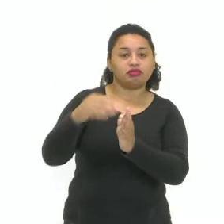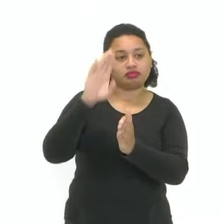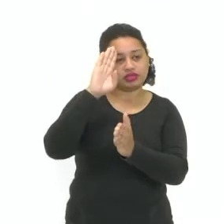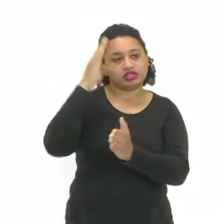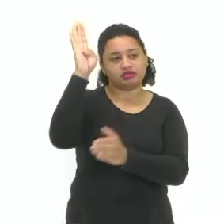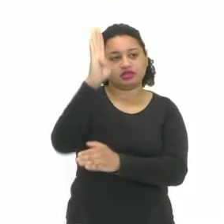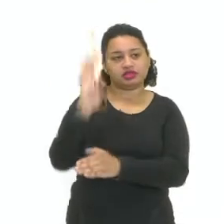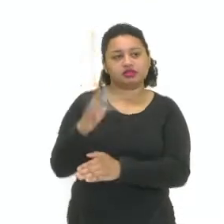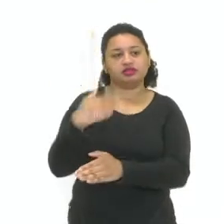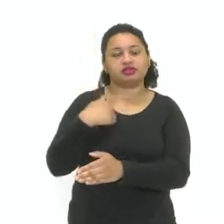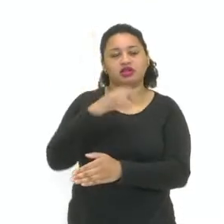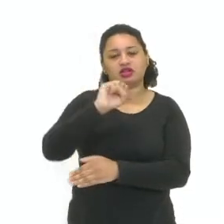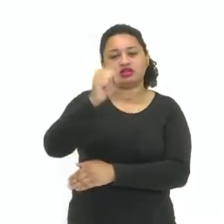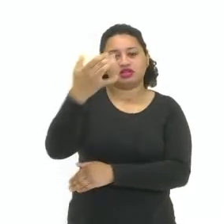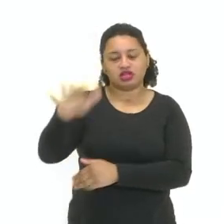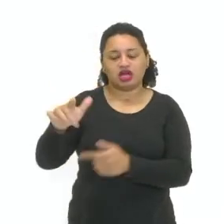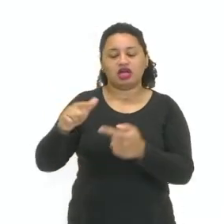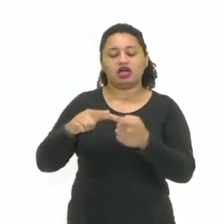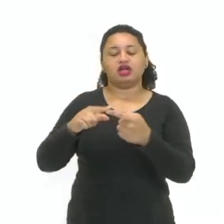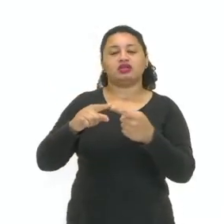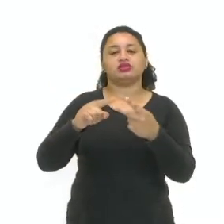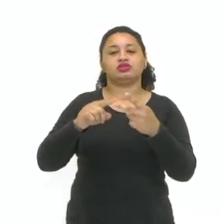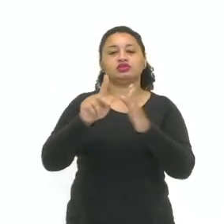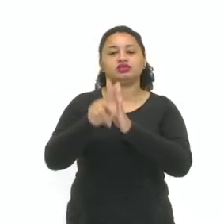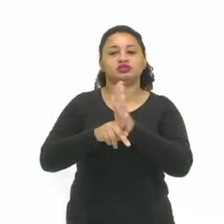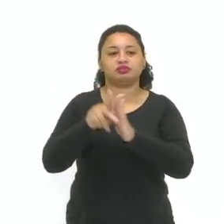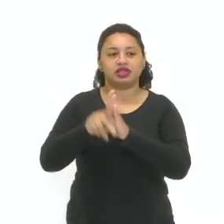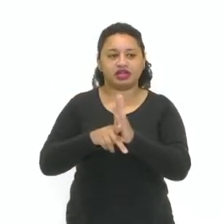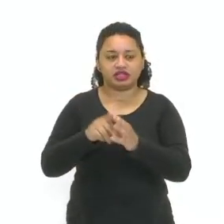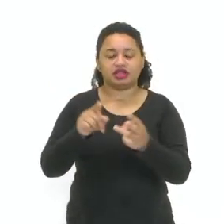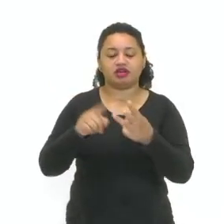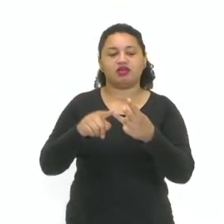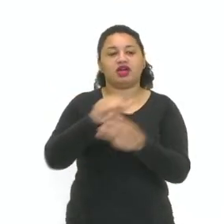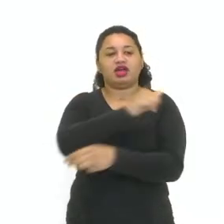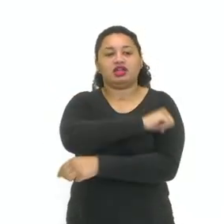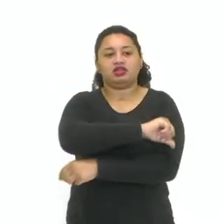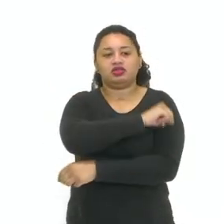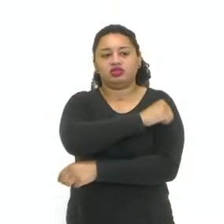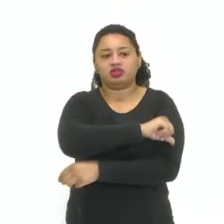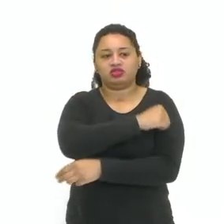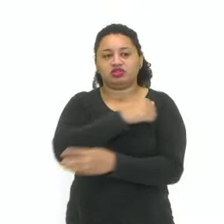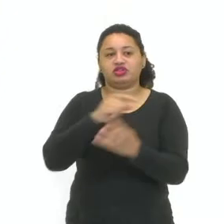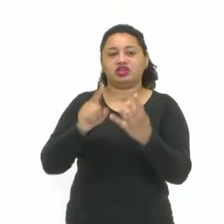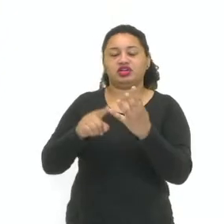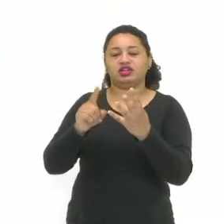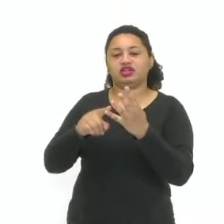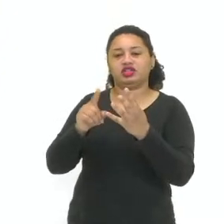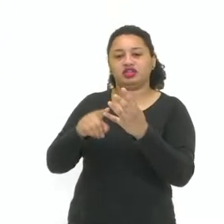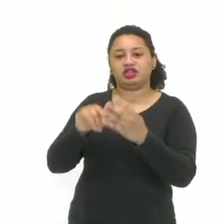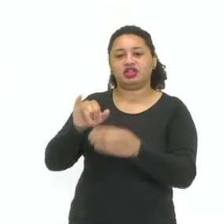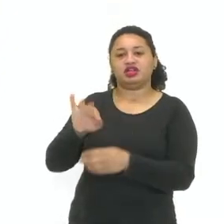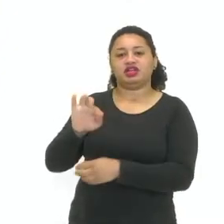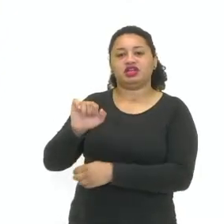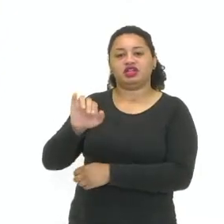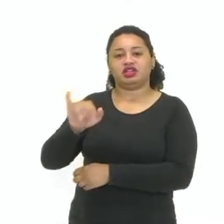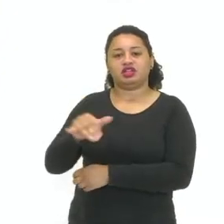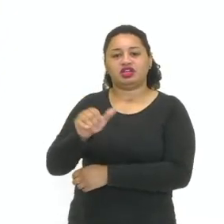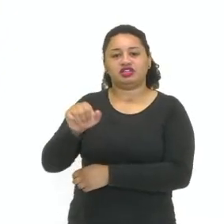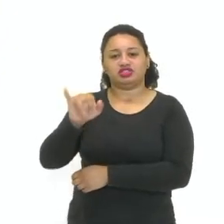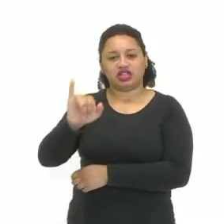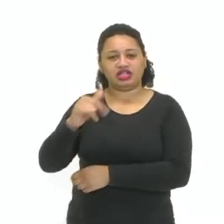lá, Porto de Santos, que transporta principalmente produtos aí, de modo geral, minério de ferro e assim por diante. Porto